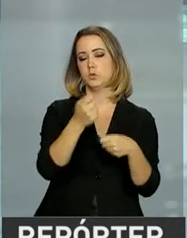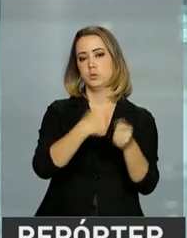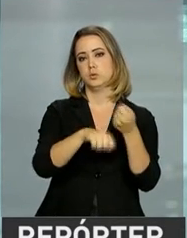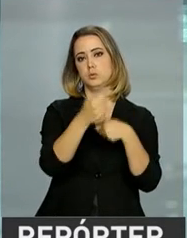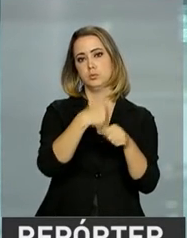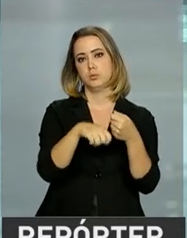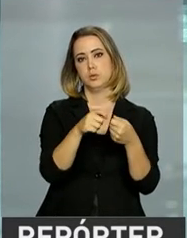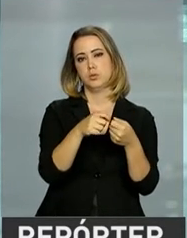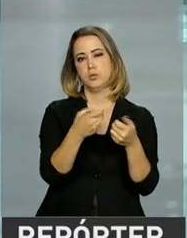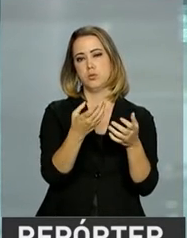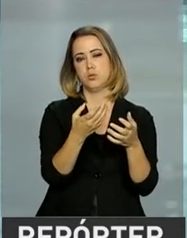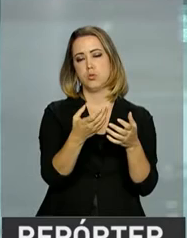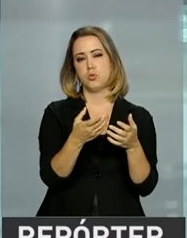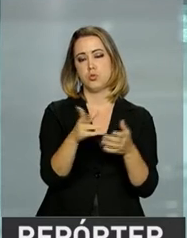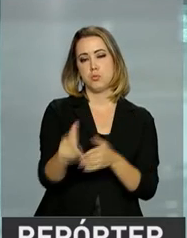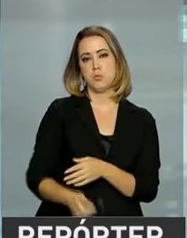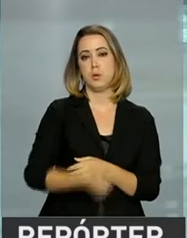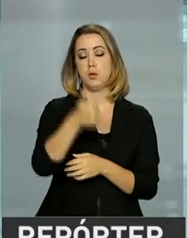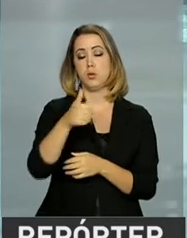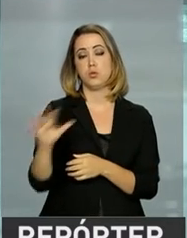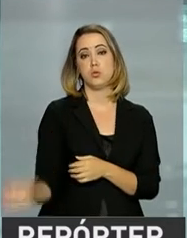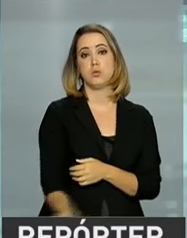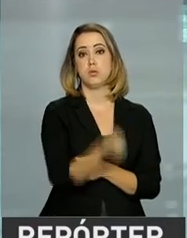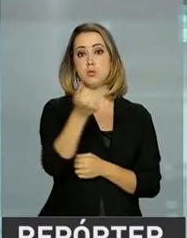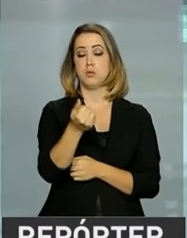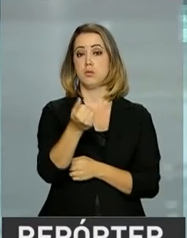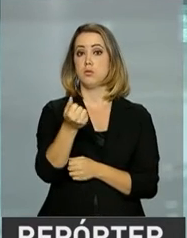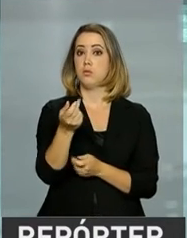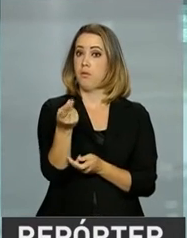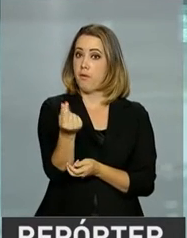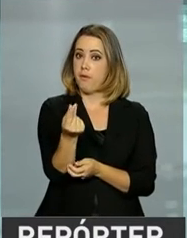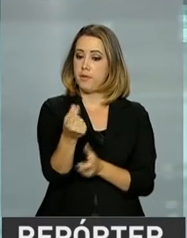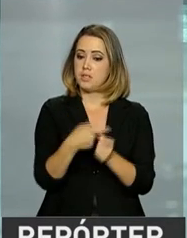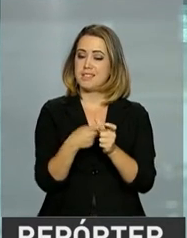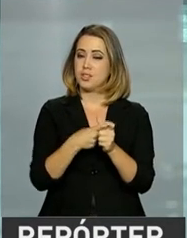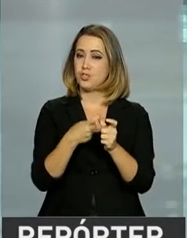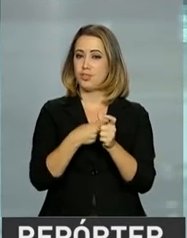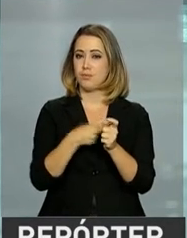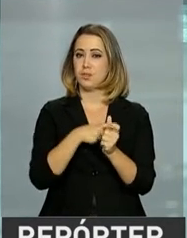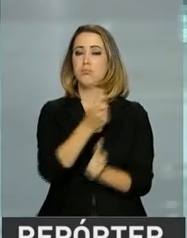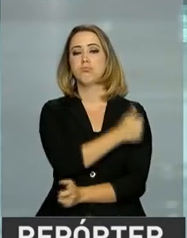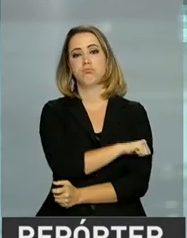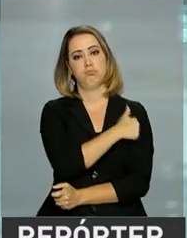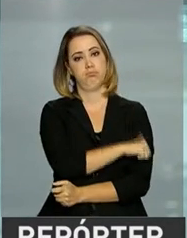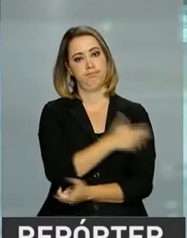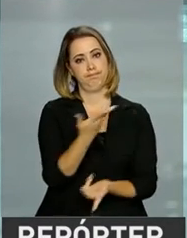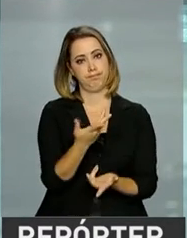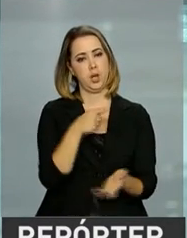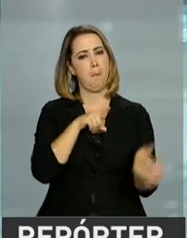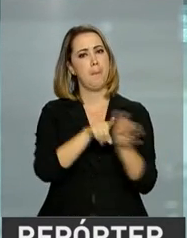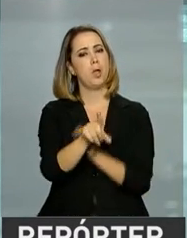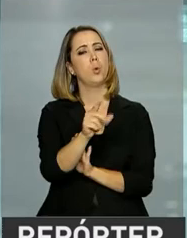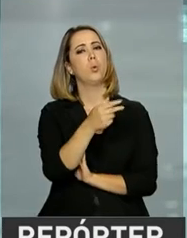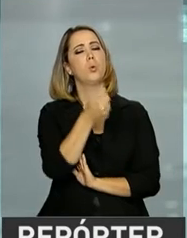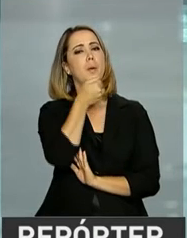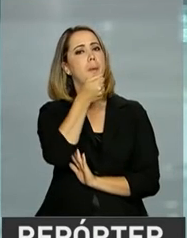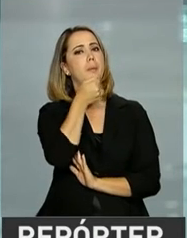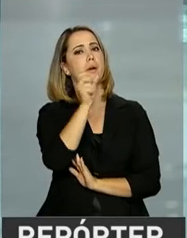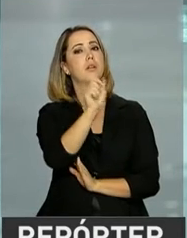federal está negociando com o estado do rio de janeiro ao ser questionado pelos jornalistas se o governo federal poderia